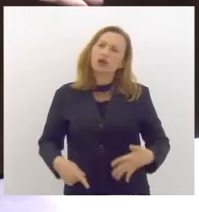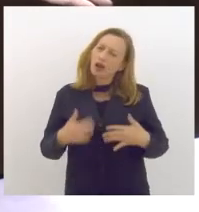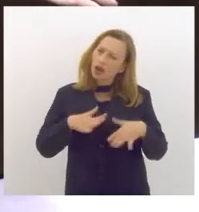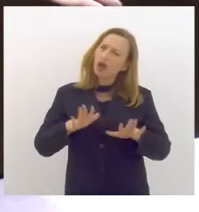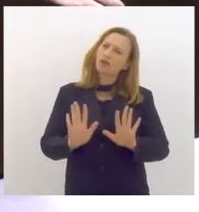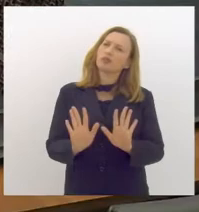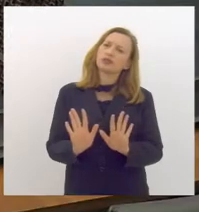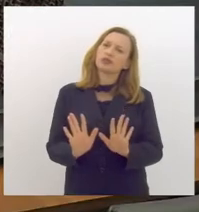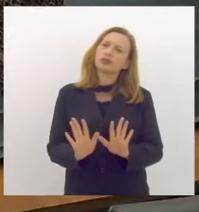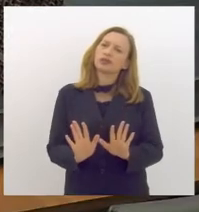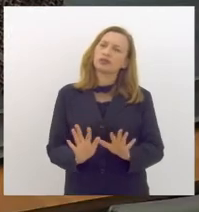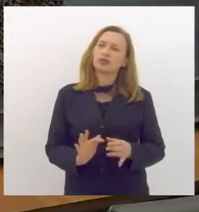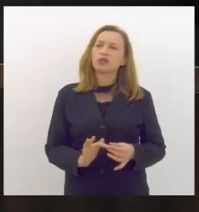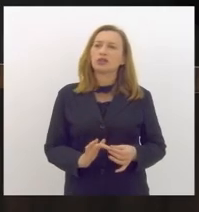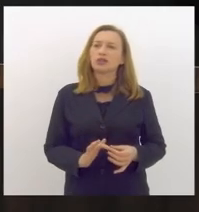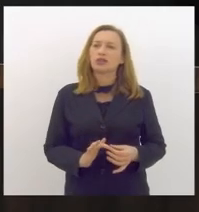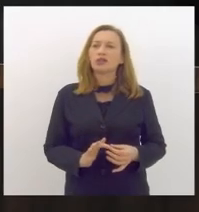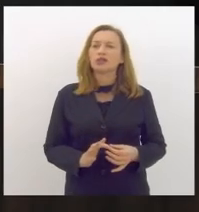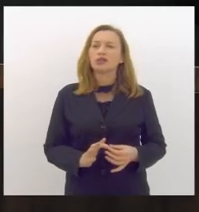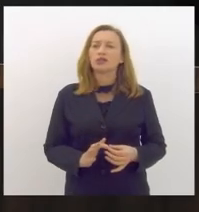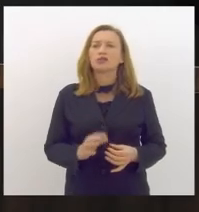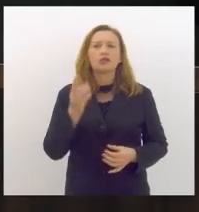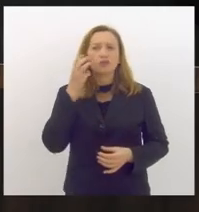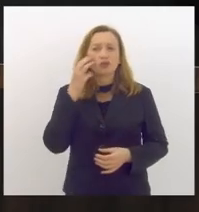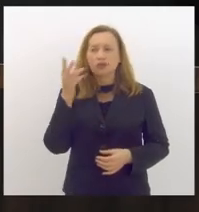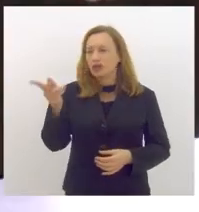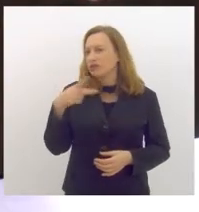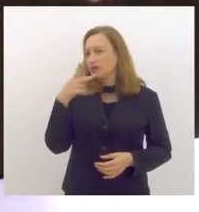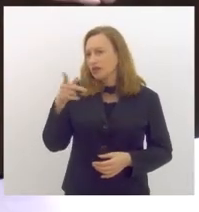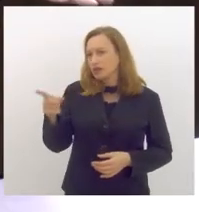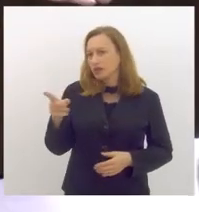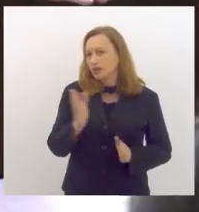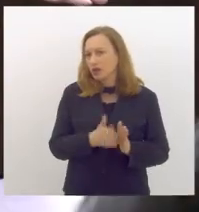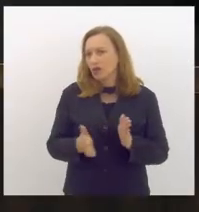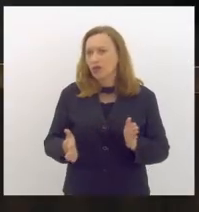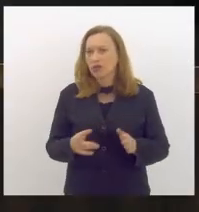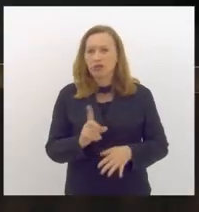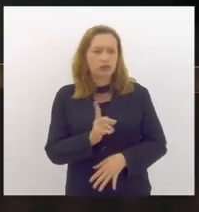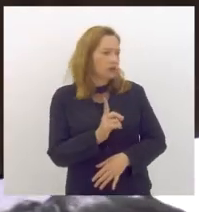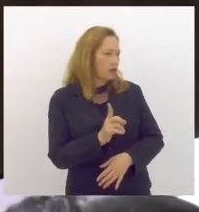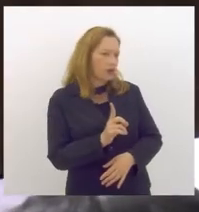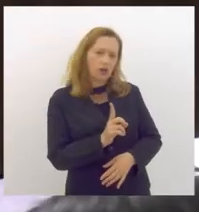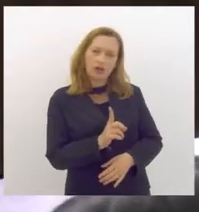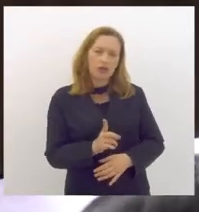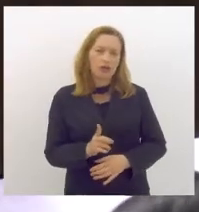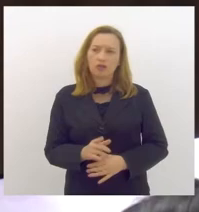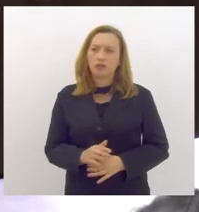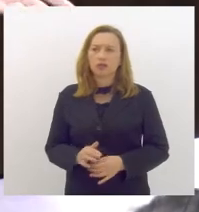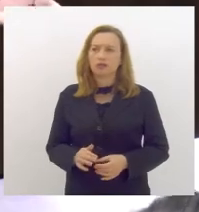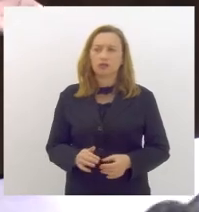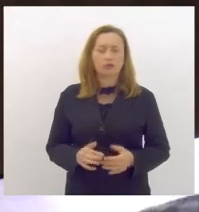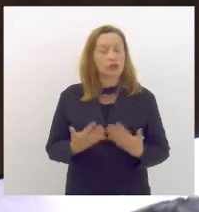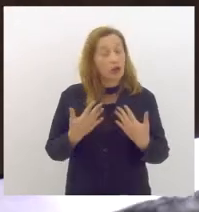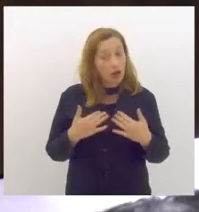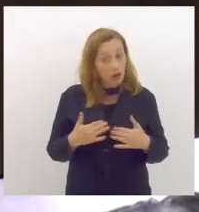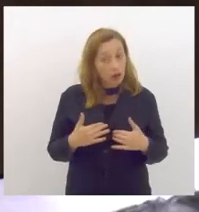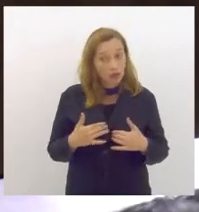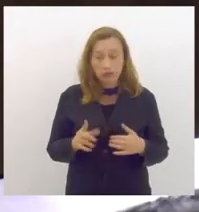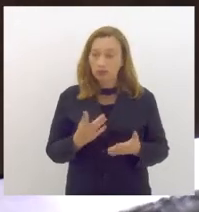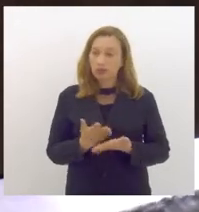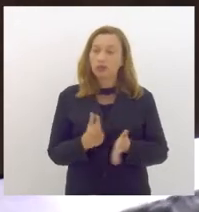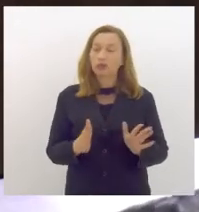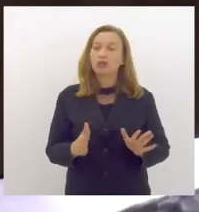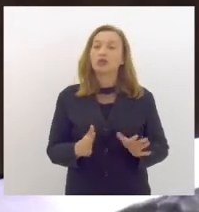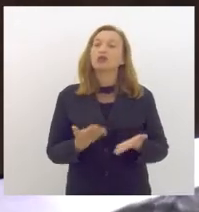senhor presidente. Mas porque o Valdec vai fazer essa questão de ordem? Não vai fazer a questão de ordem. Eu não acabei o voto.